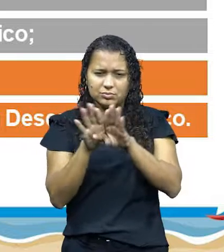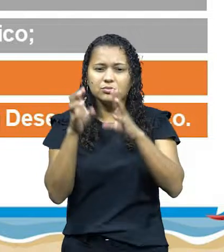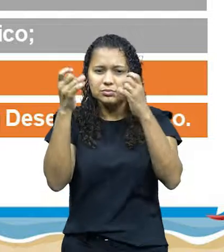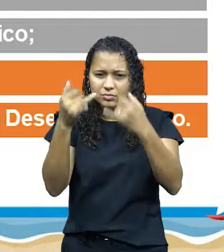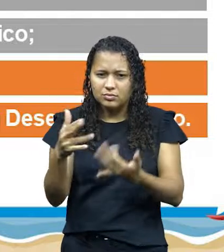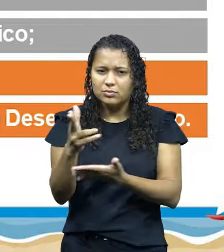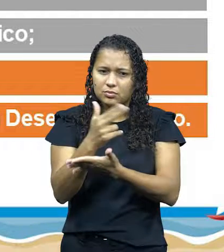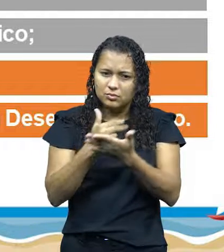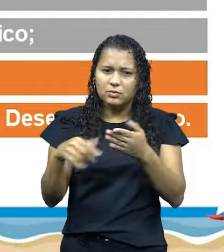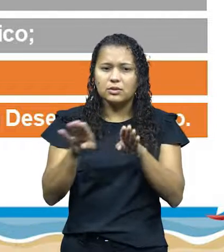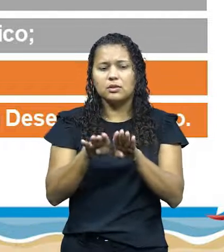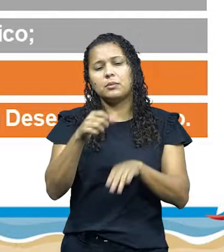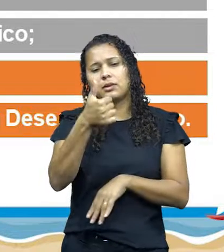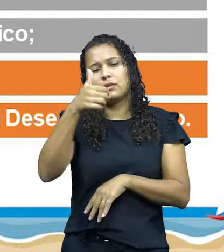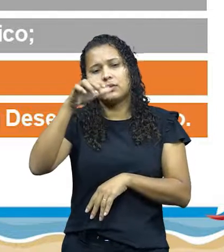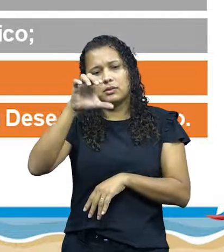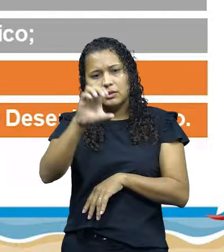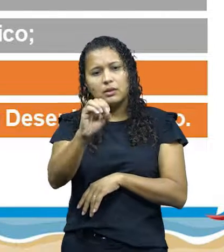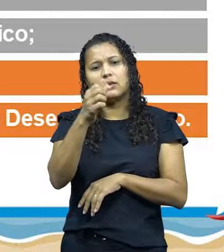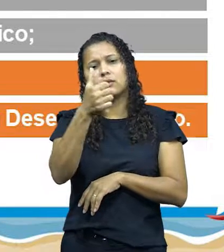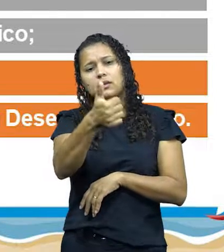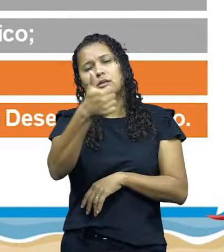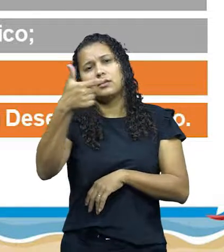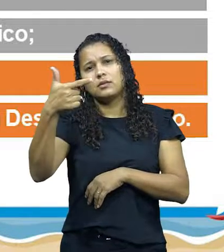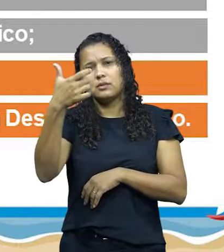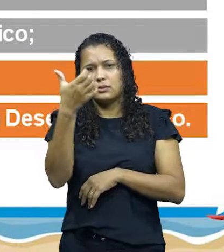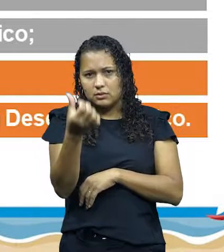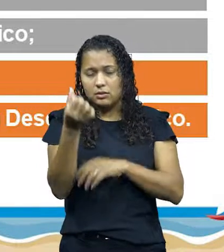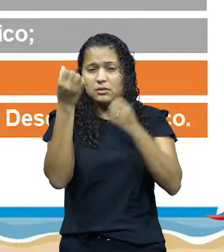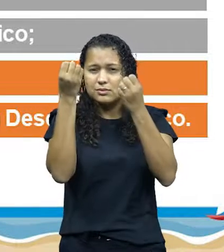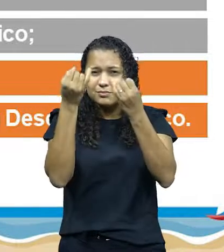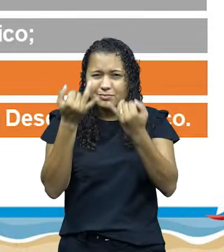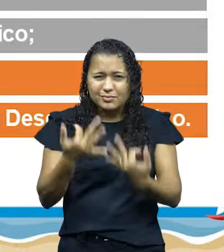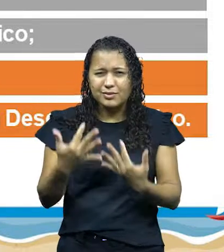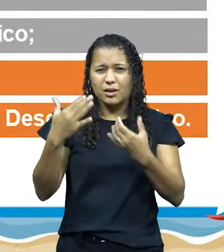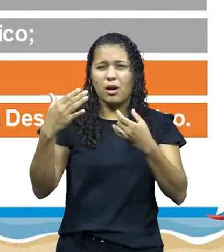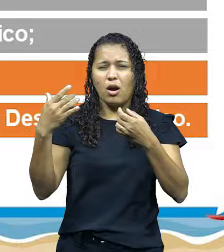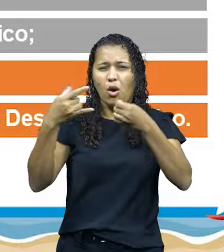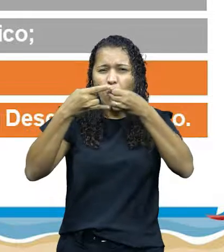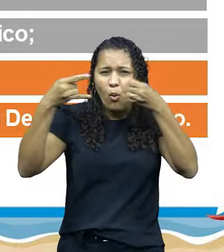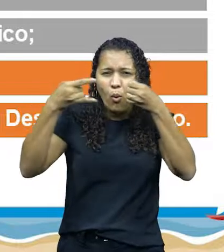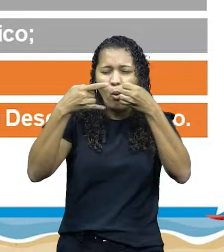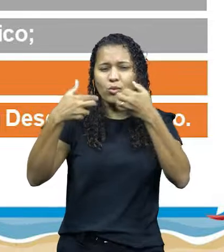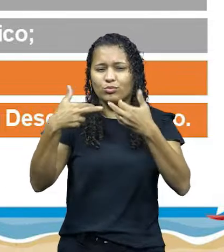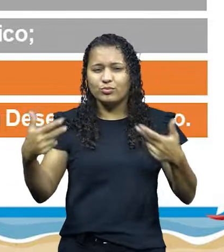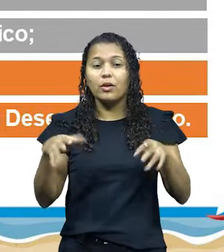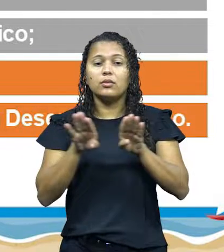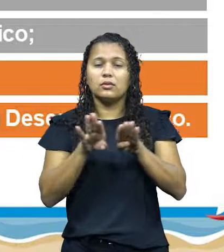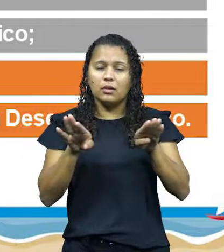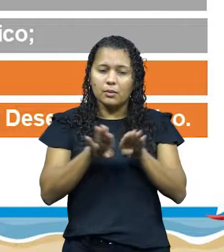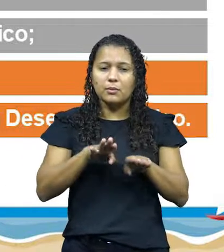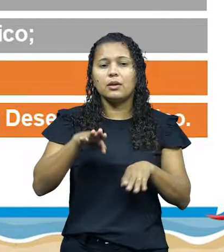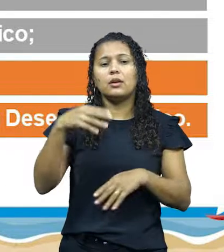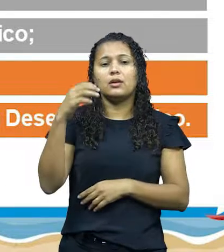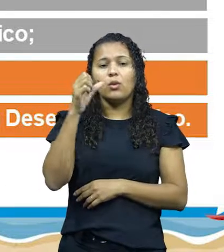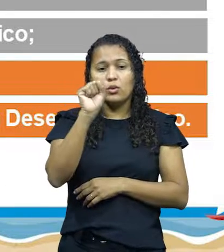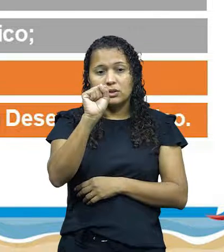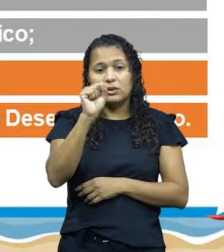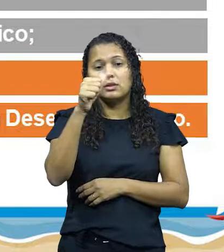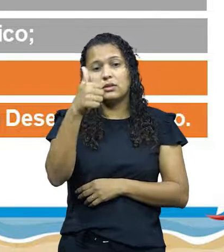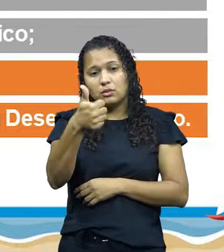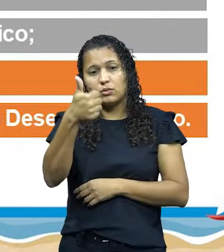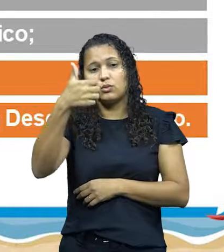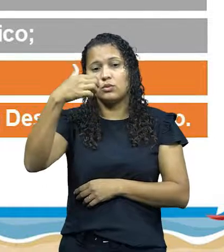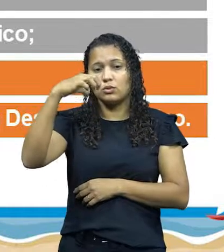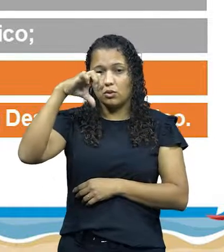a 10126, que vem retratar um pouquinho sobre a cotagem e desenho técnico. Também conversamos sobre a NBR